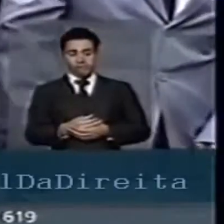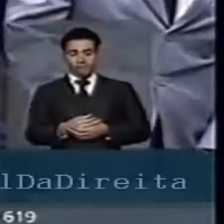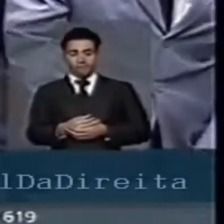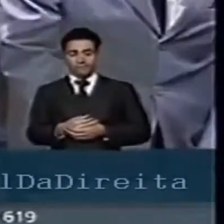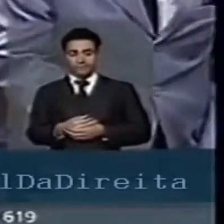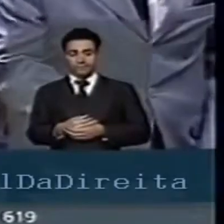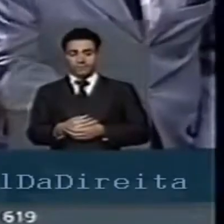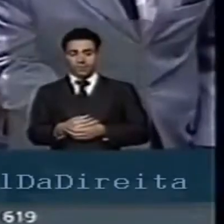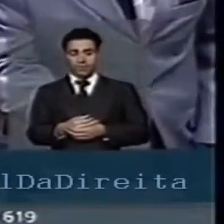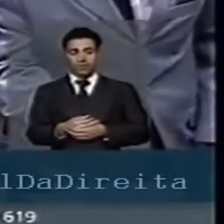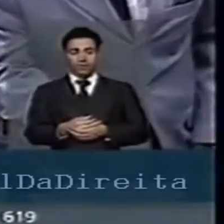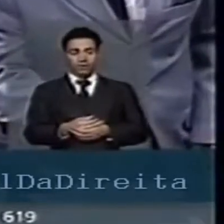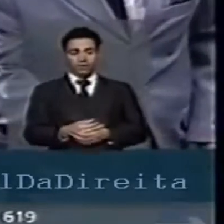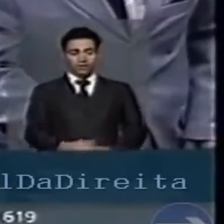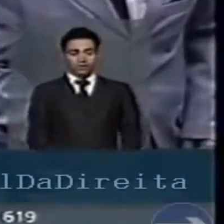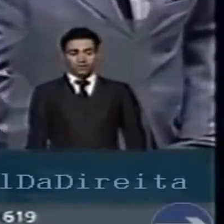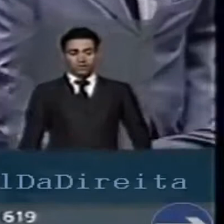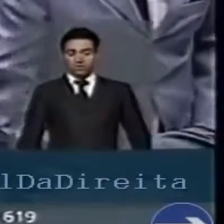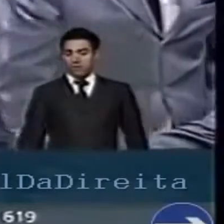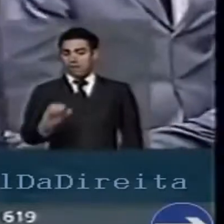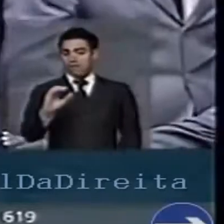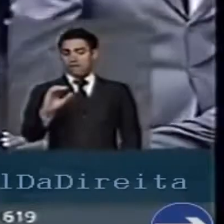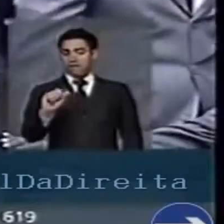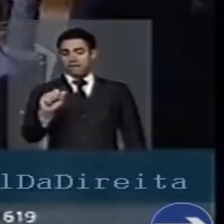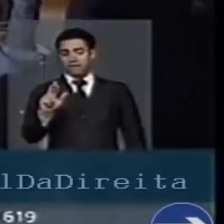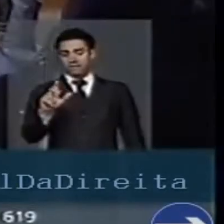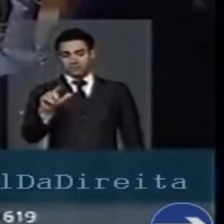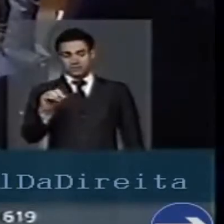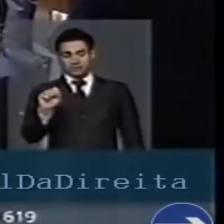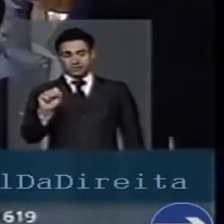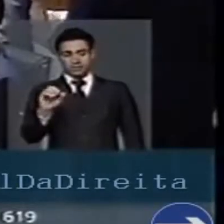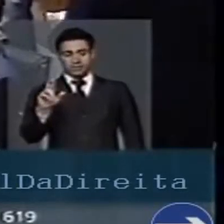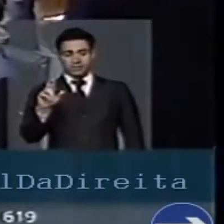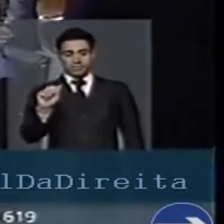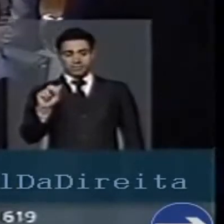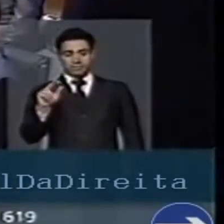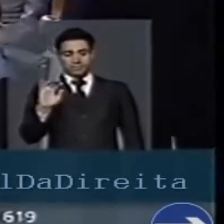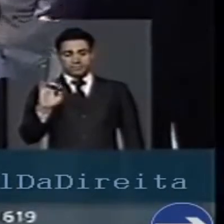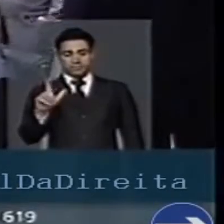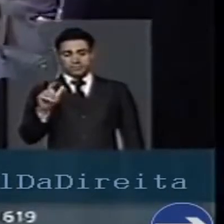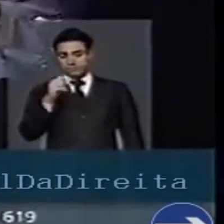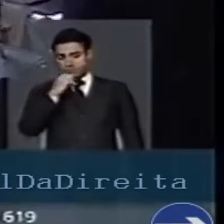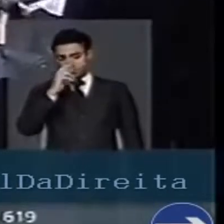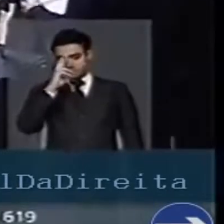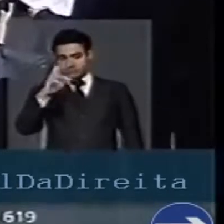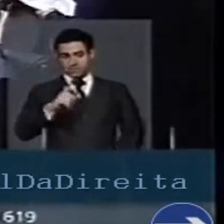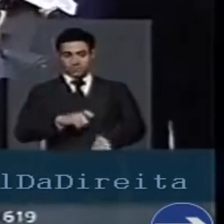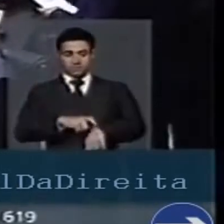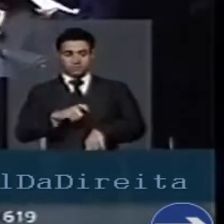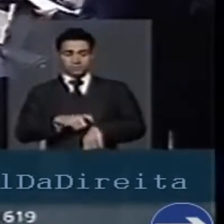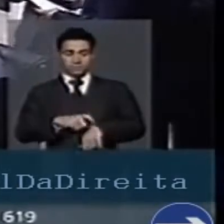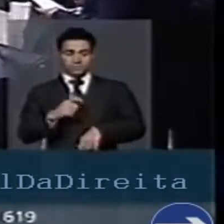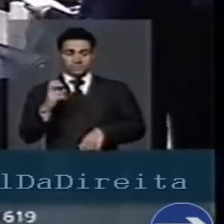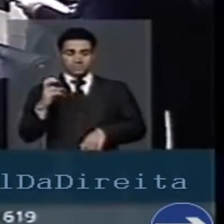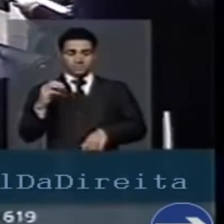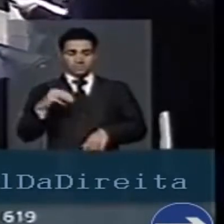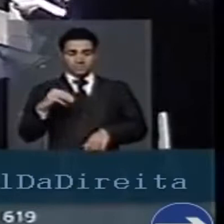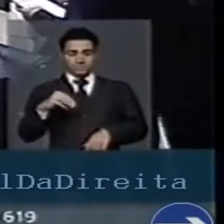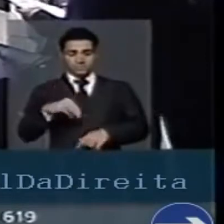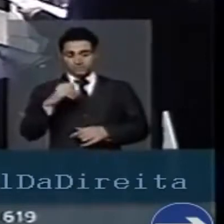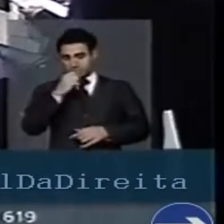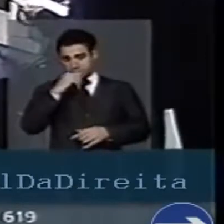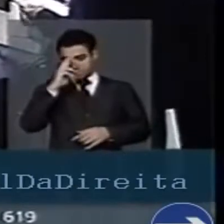Vossa Senhoria, Carlos Rafael Jorge Jiménez, médico. Excelência dispõe de 5 minutos. Senhores da